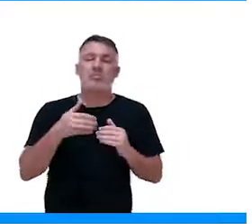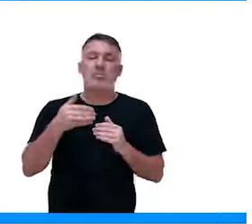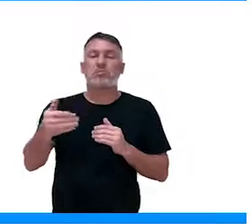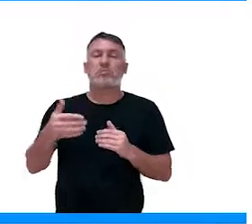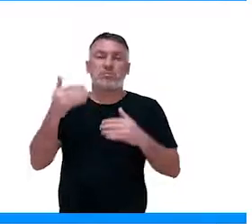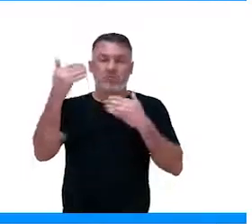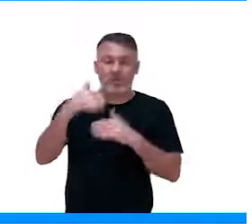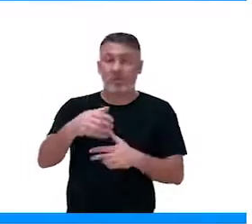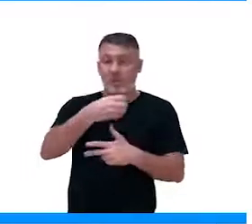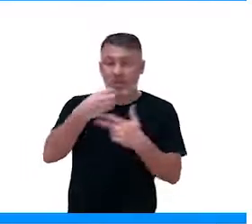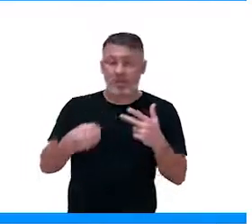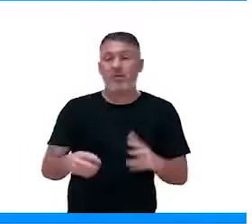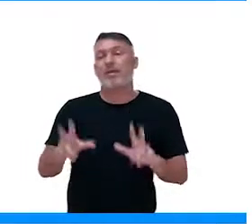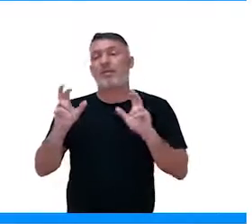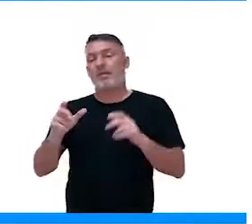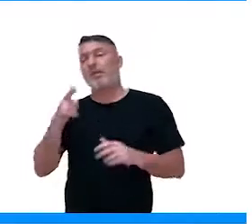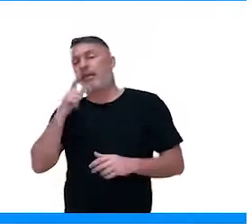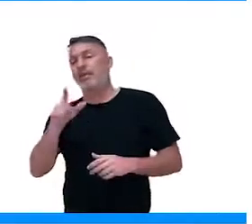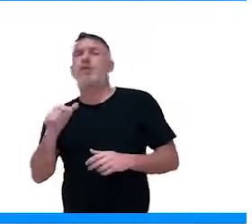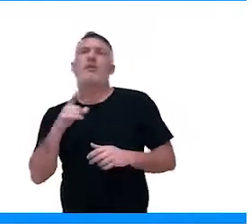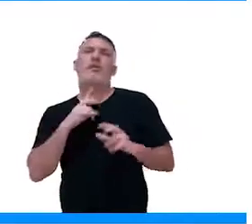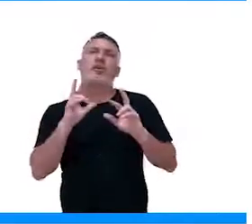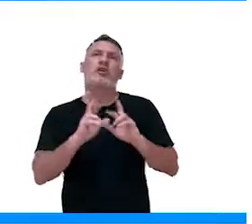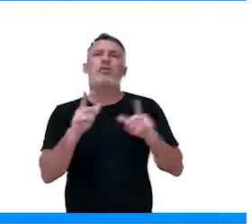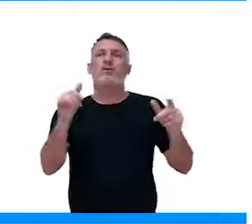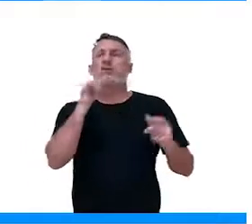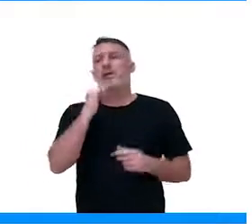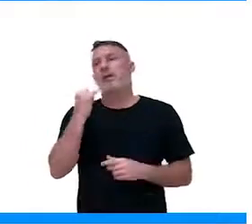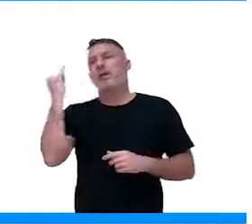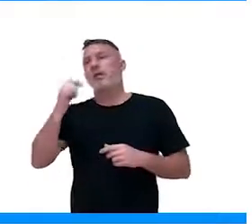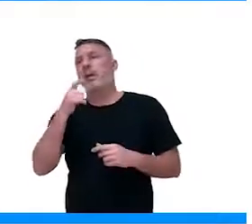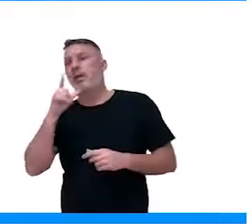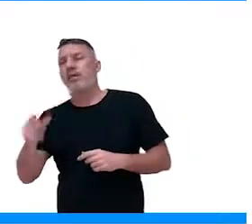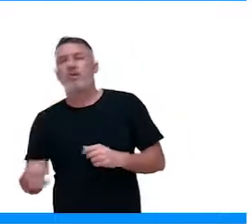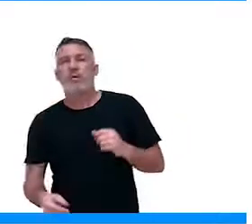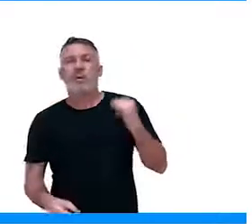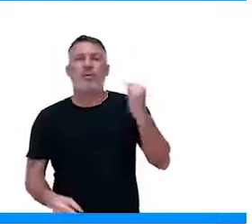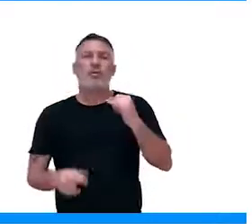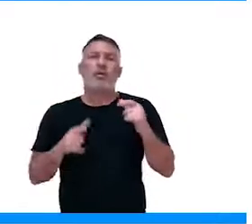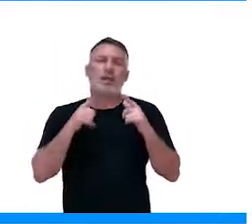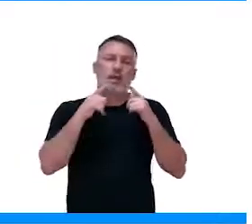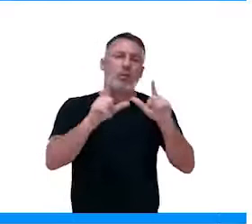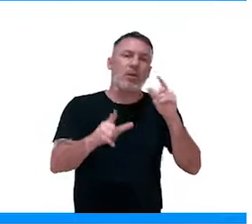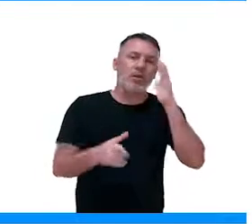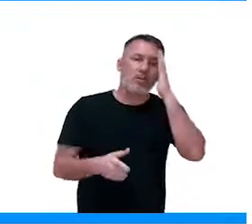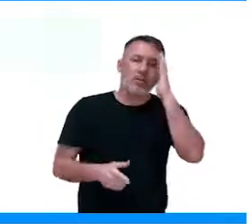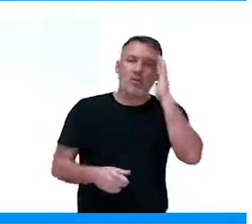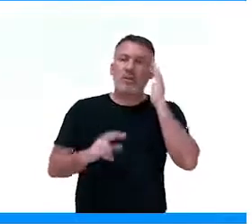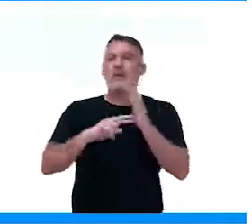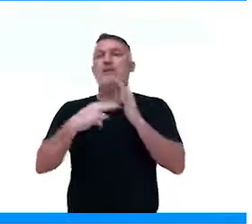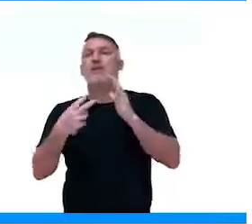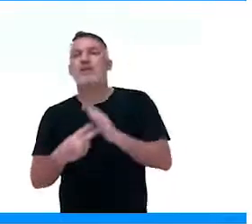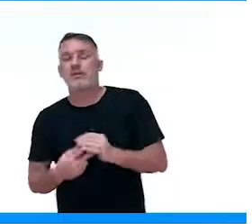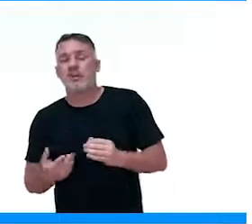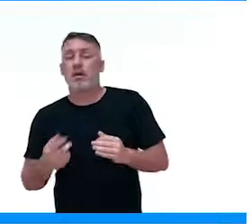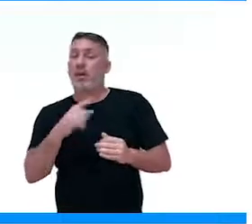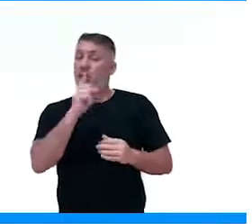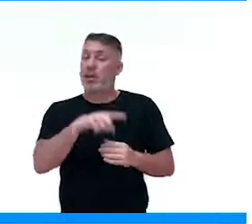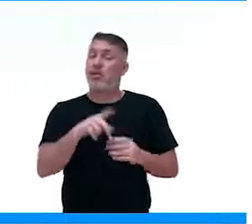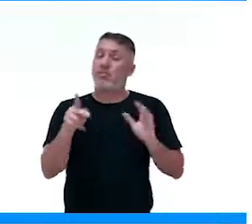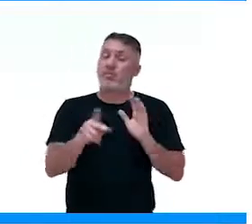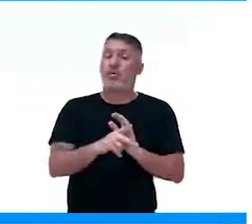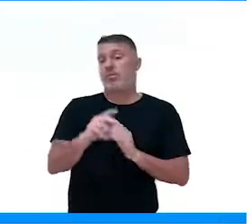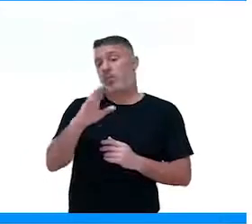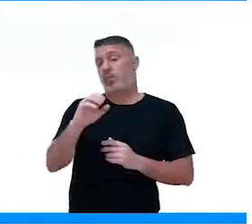cair relacionada à língua, né, o Enem. Qual a diferença aí da importância da língua ou da linguagem, ou o que é a língua, né? Então, a língua é esse